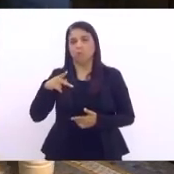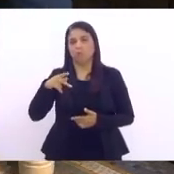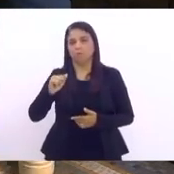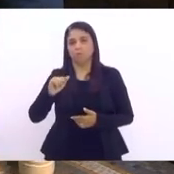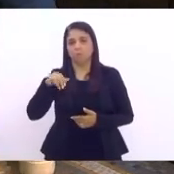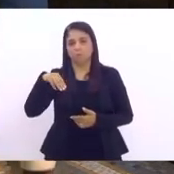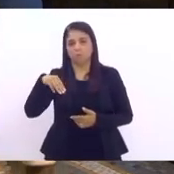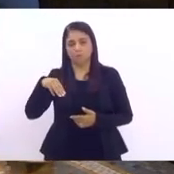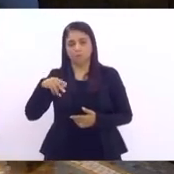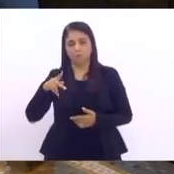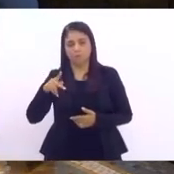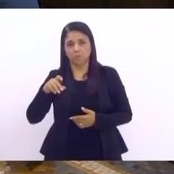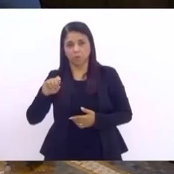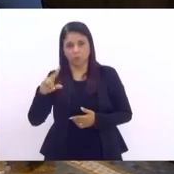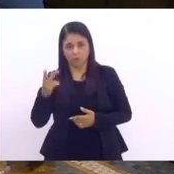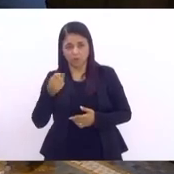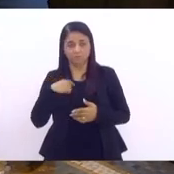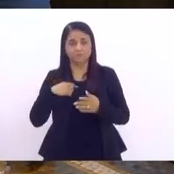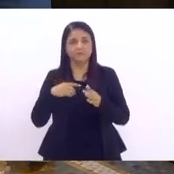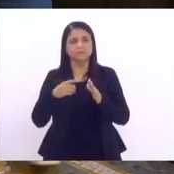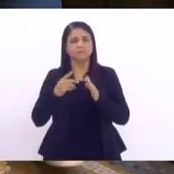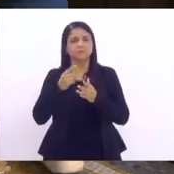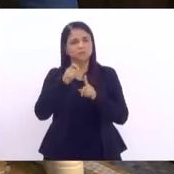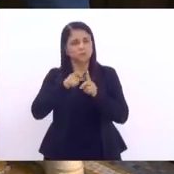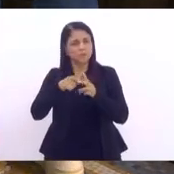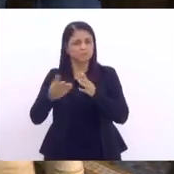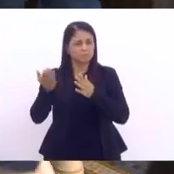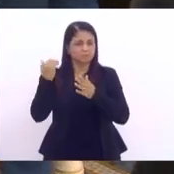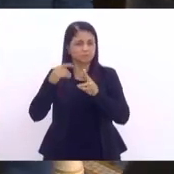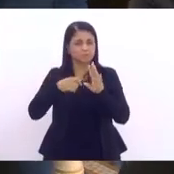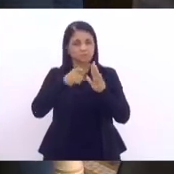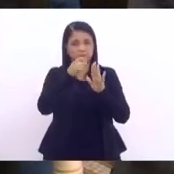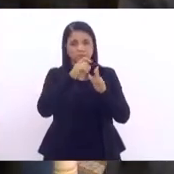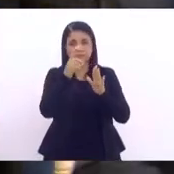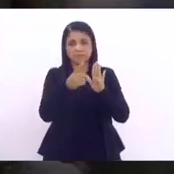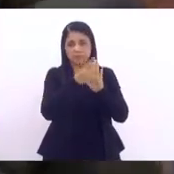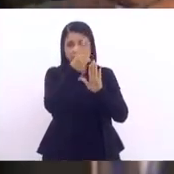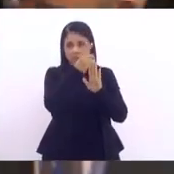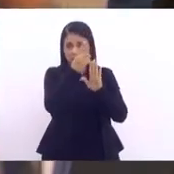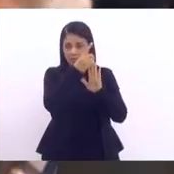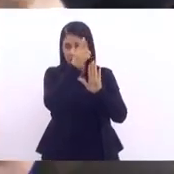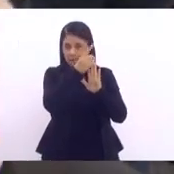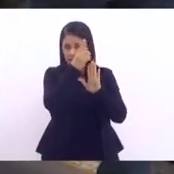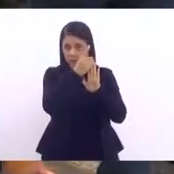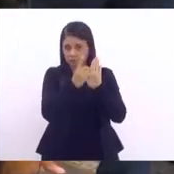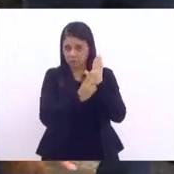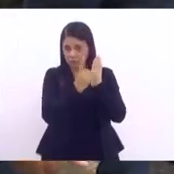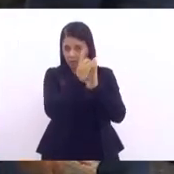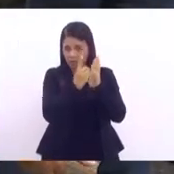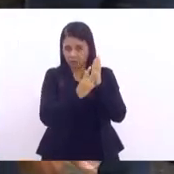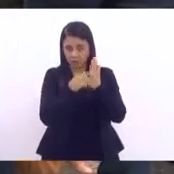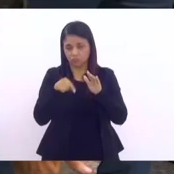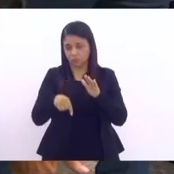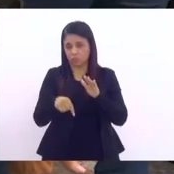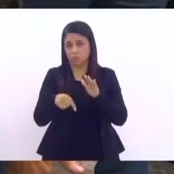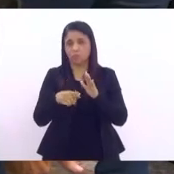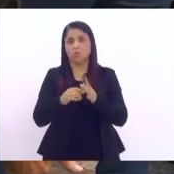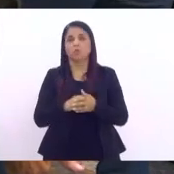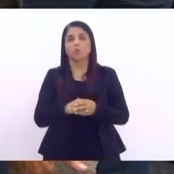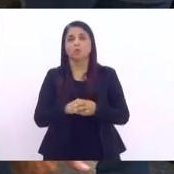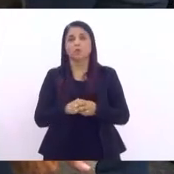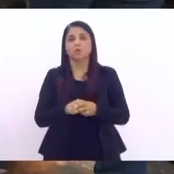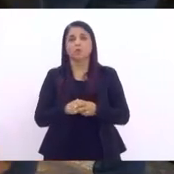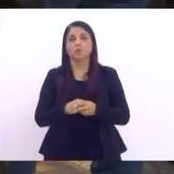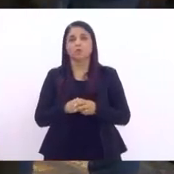decreto para que essa legislação entrasse em vigor, lá do fundo, não essa anterior, a partir de 1º de